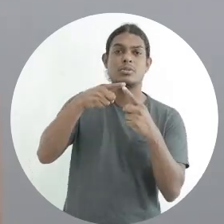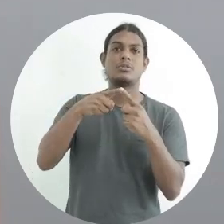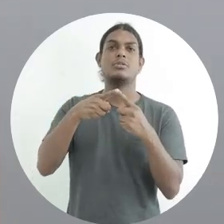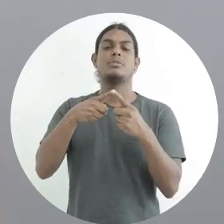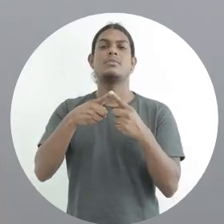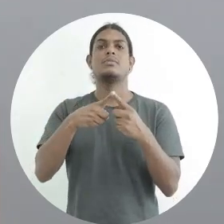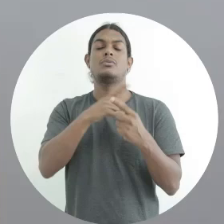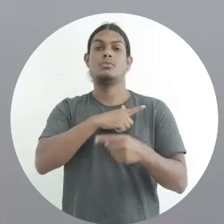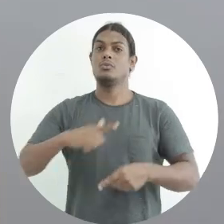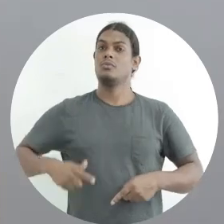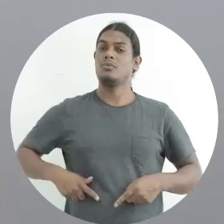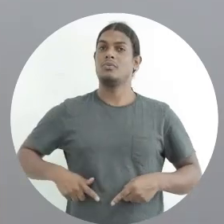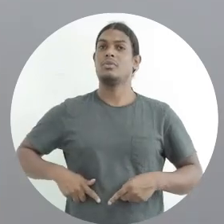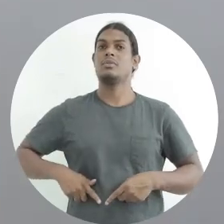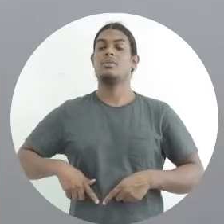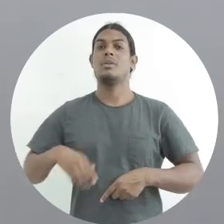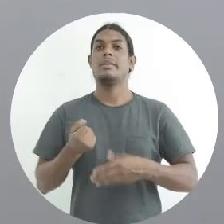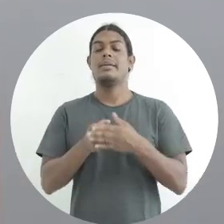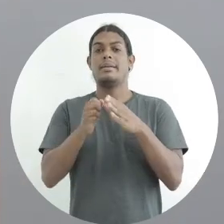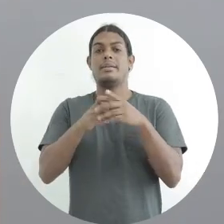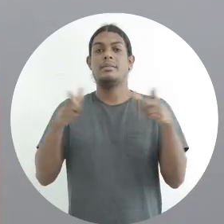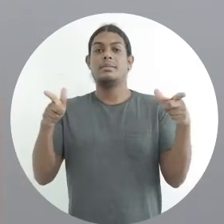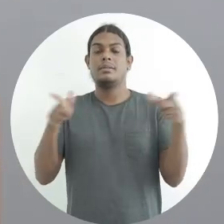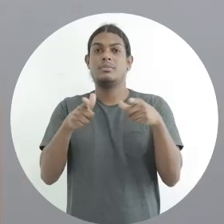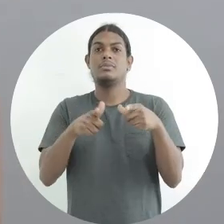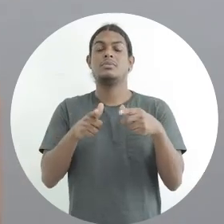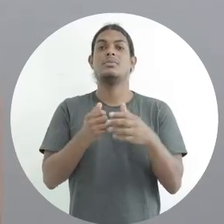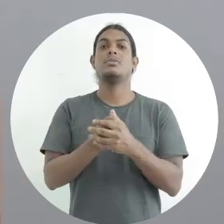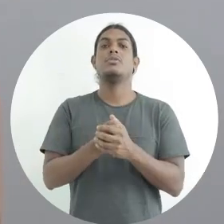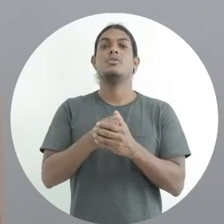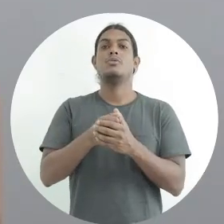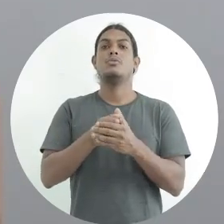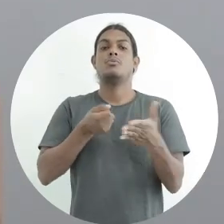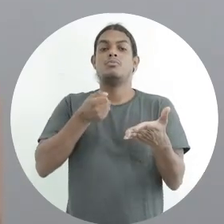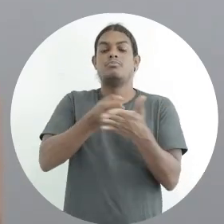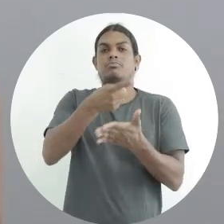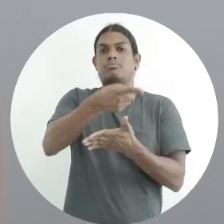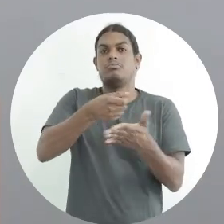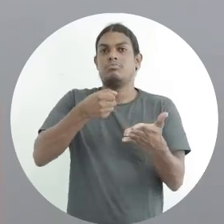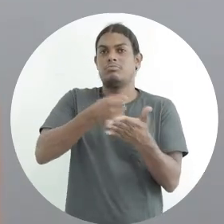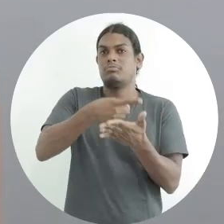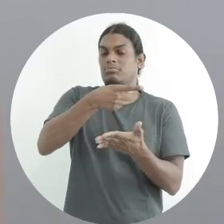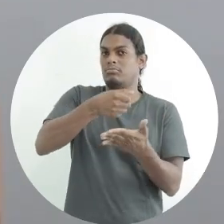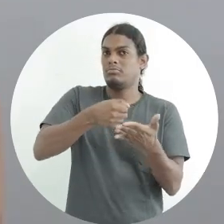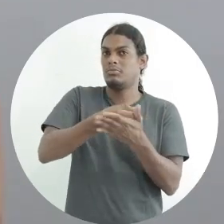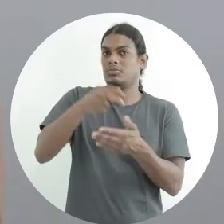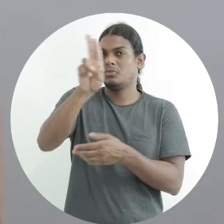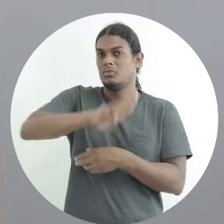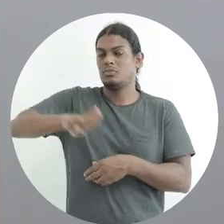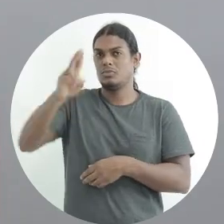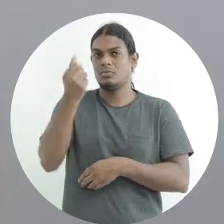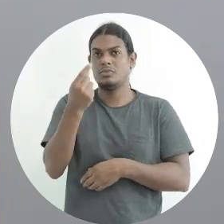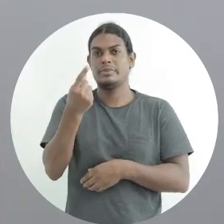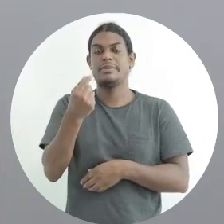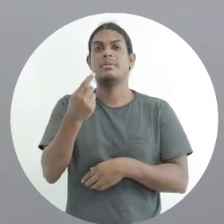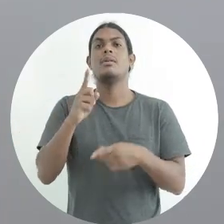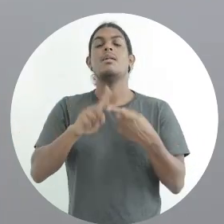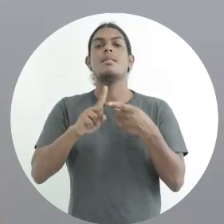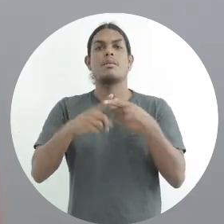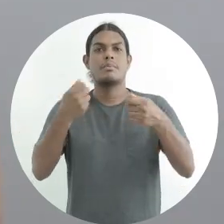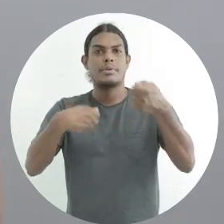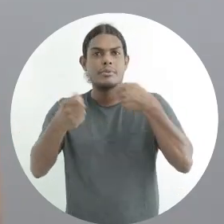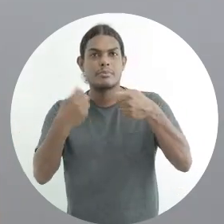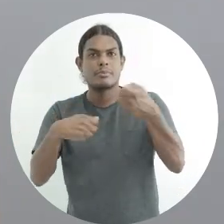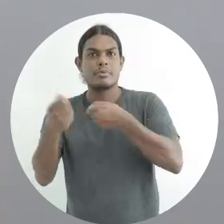consumo, então ele diminuindo os prazos, isso também controla a ida das pessoas às lojas